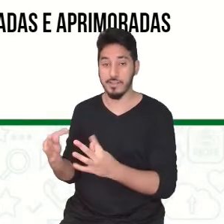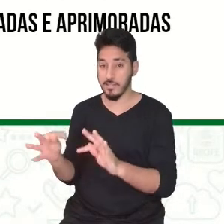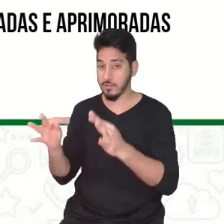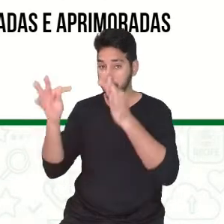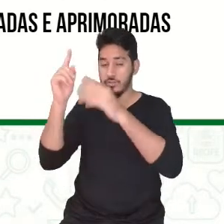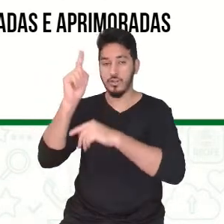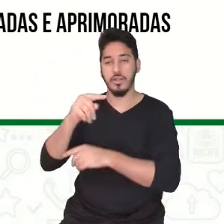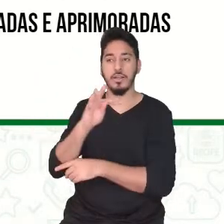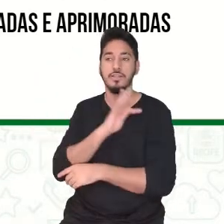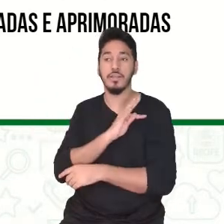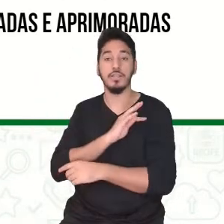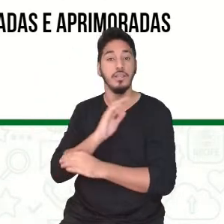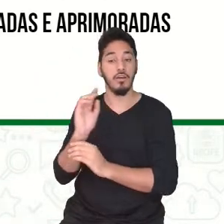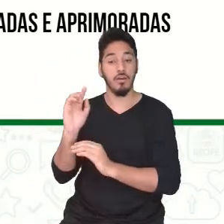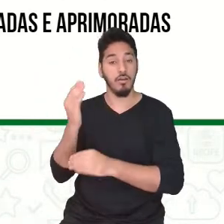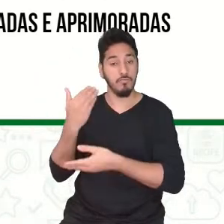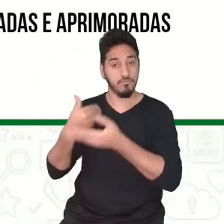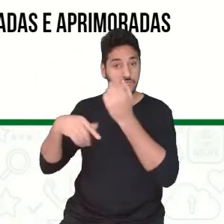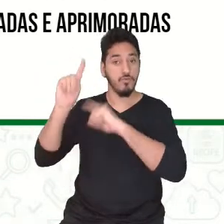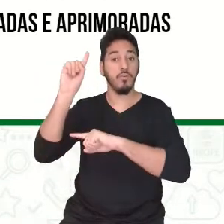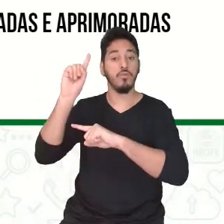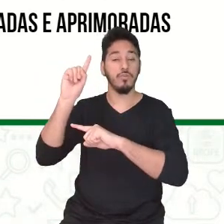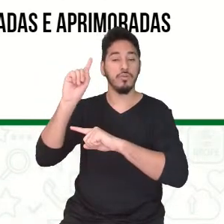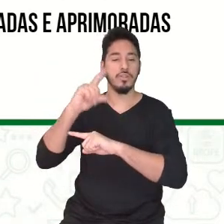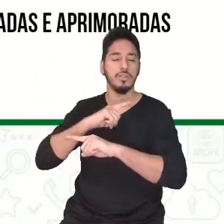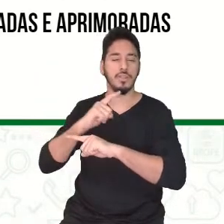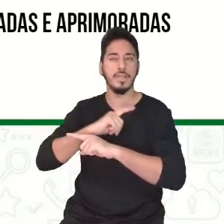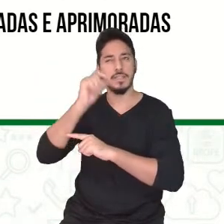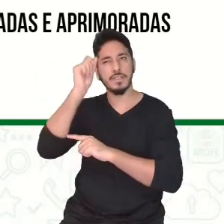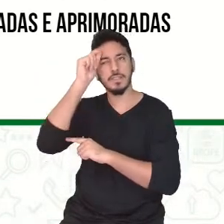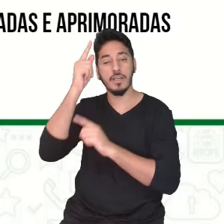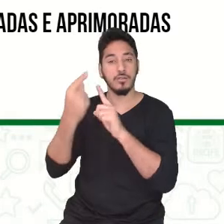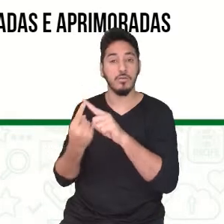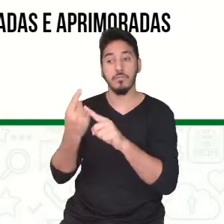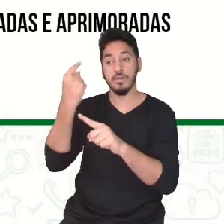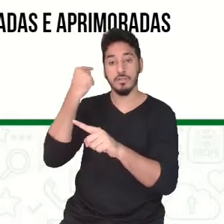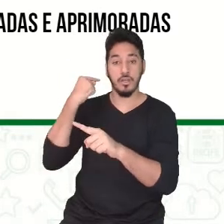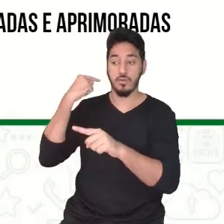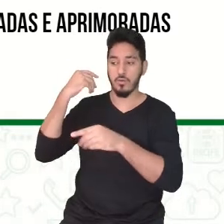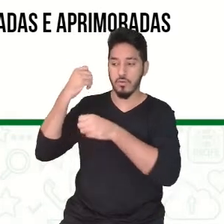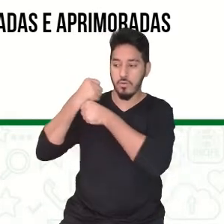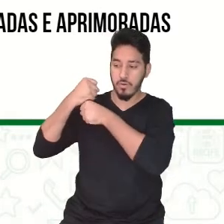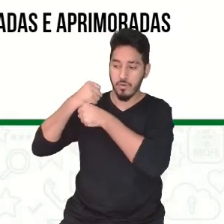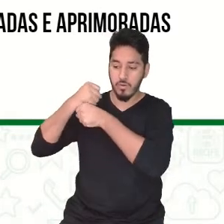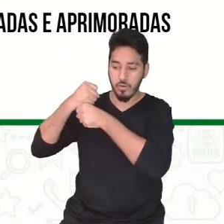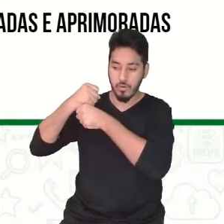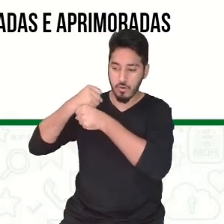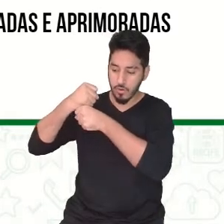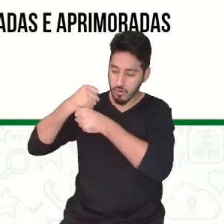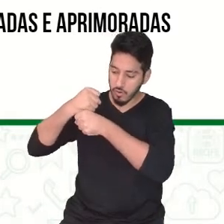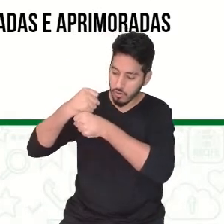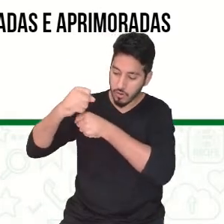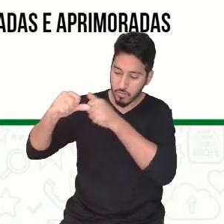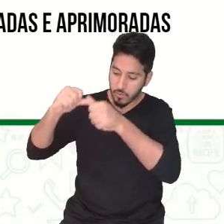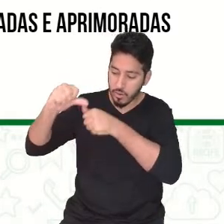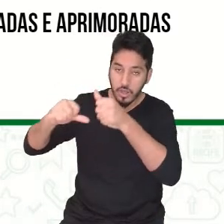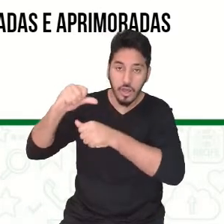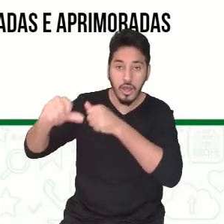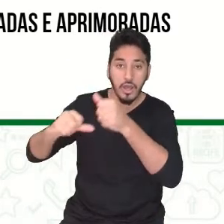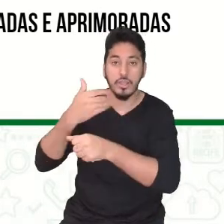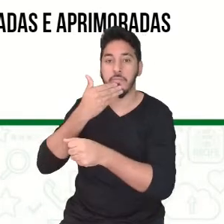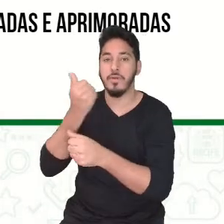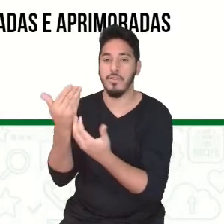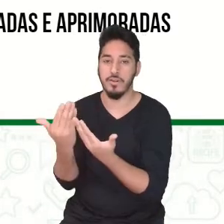é a técnica evoluída, que é fruto de ideias vindas do passado que ao longo dos anos foram sendo modificadas e